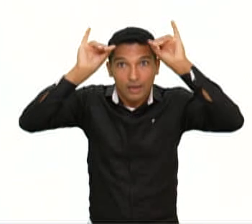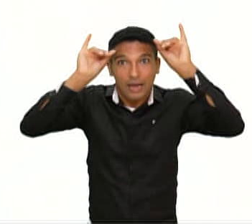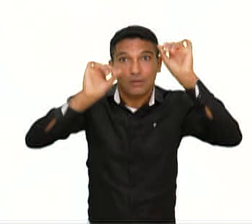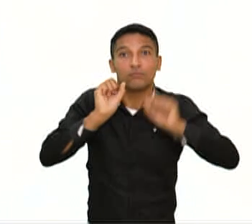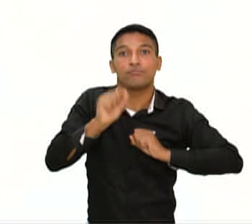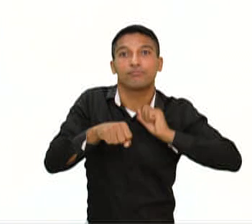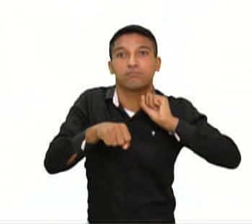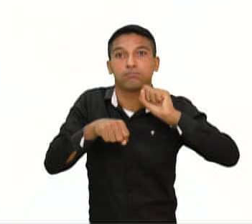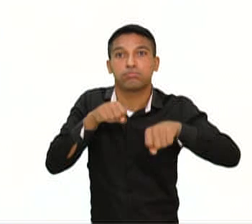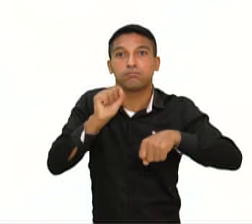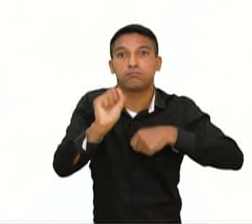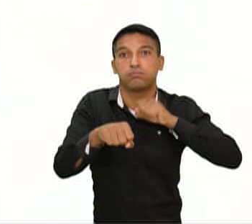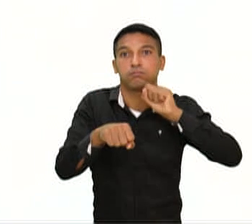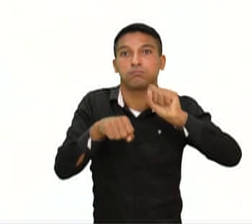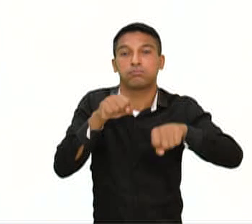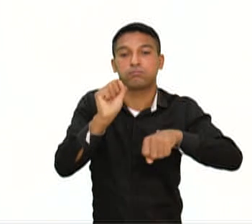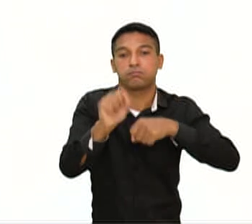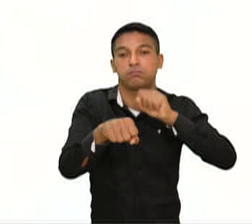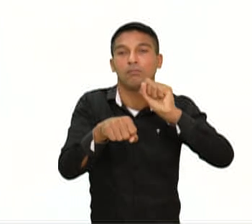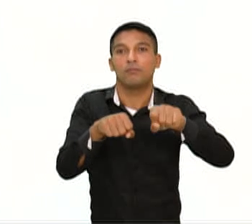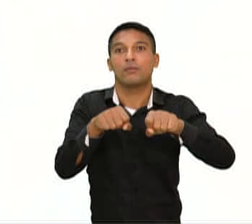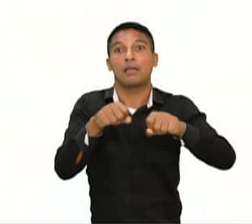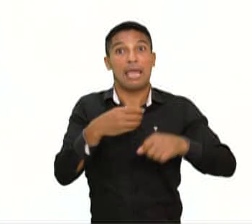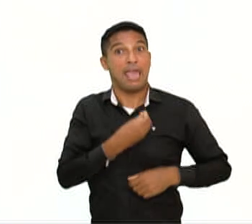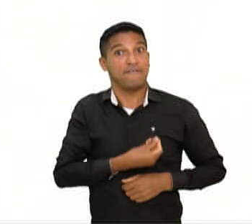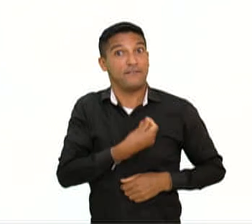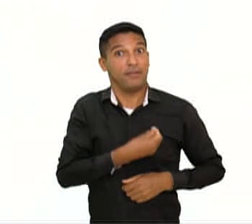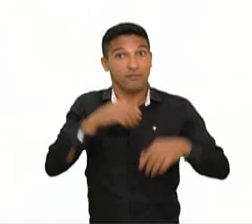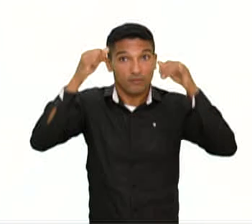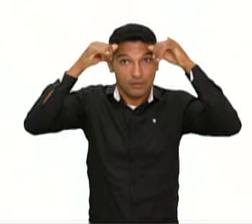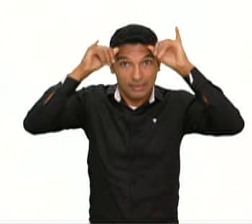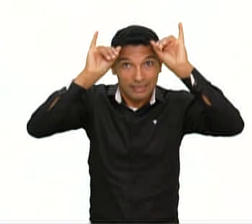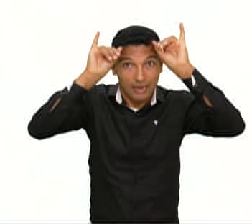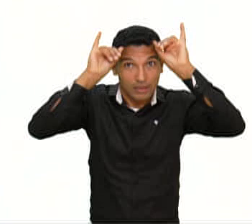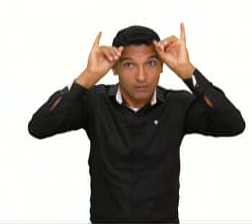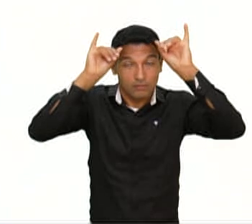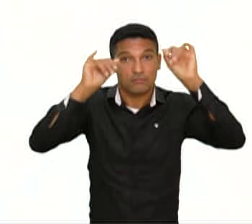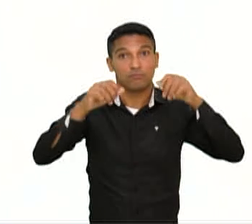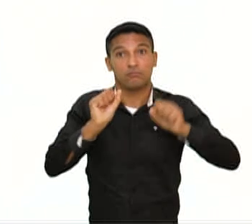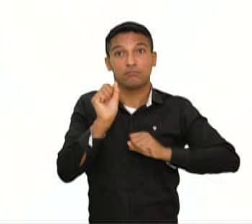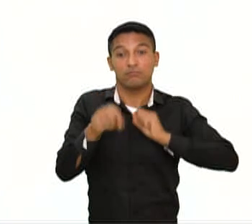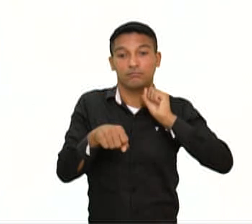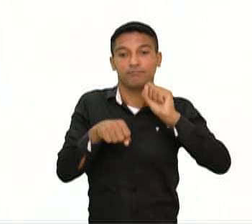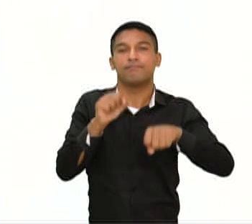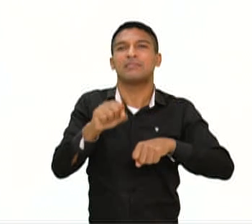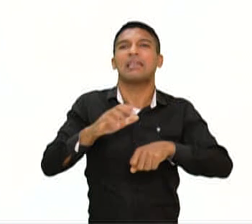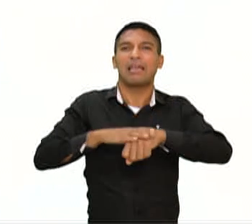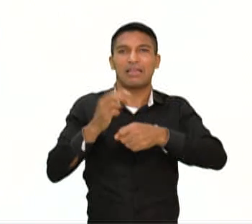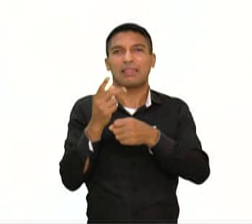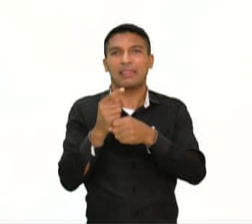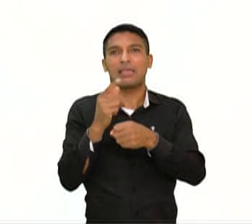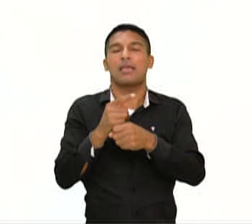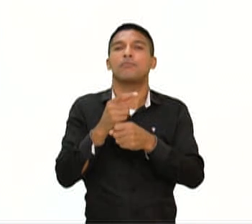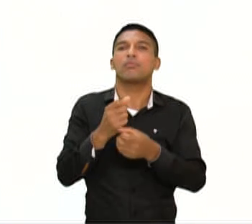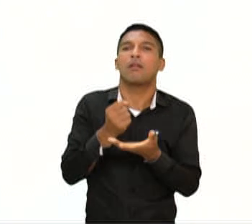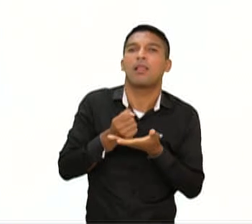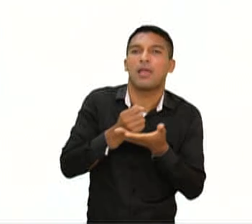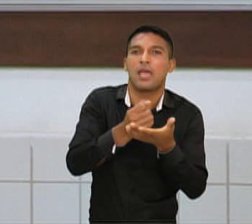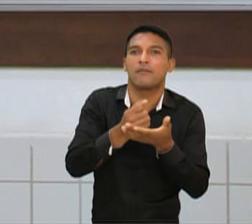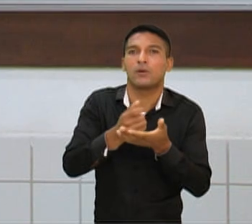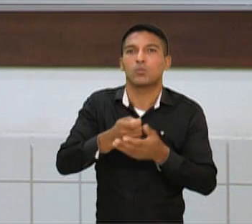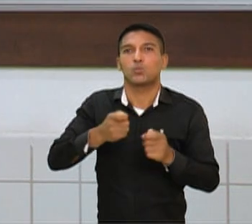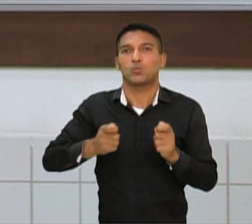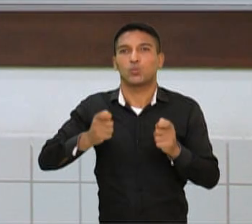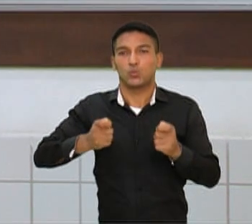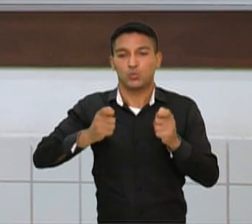logicamente vivo, não era permitido de maneira rápida. Como precisava de muito tempo, à medida que se